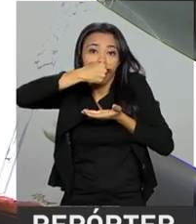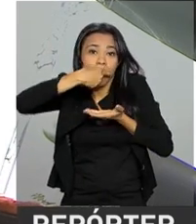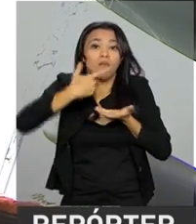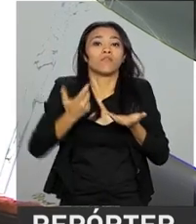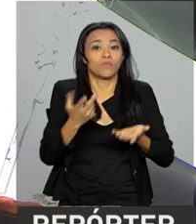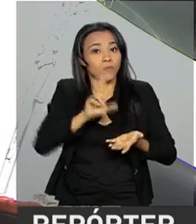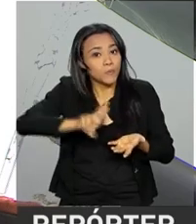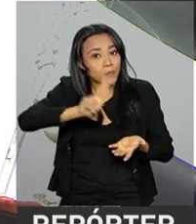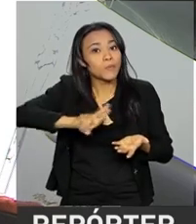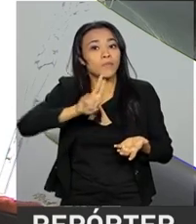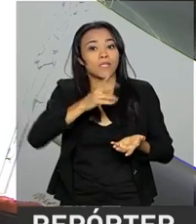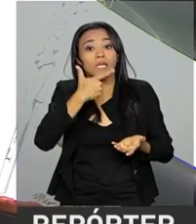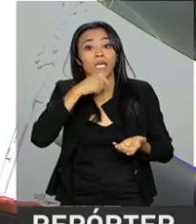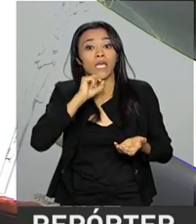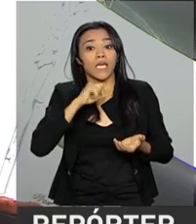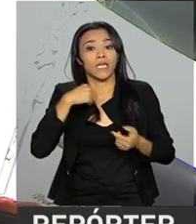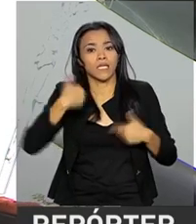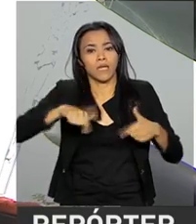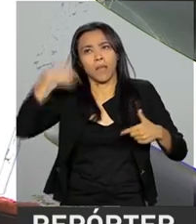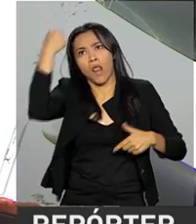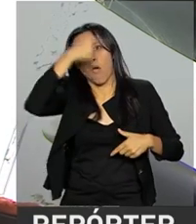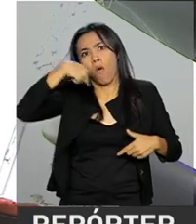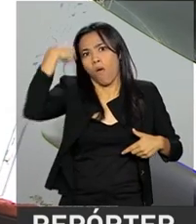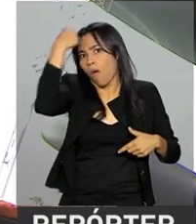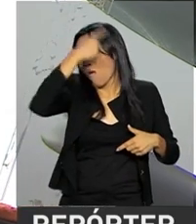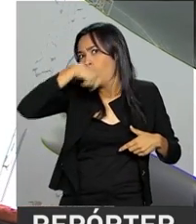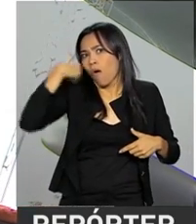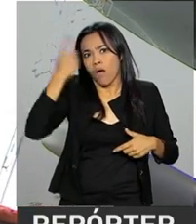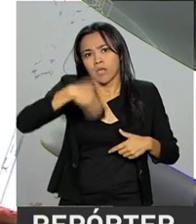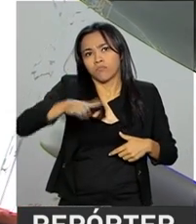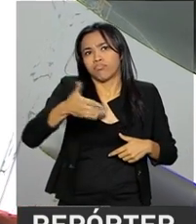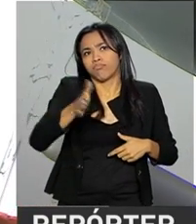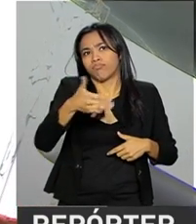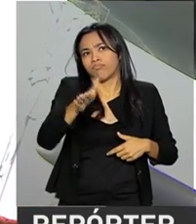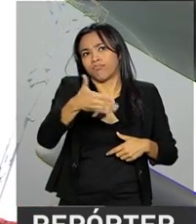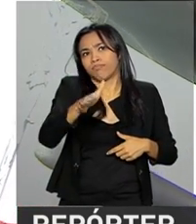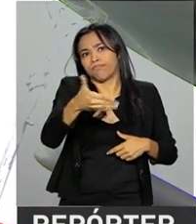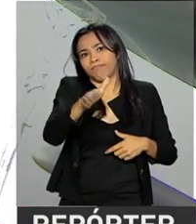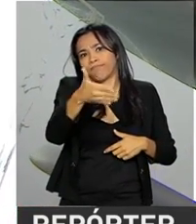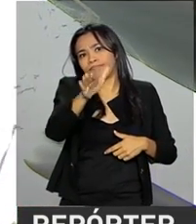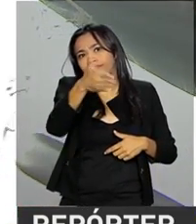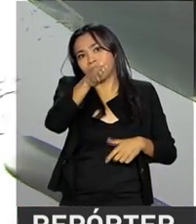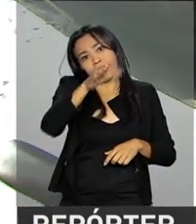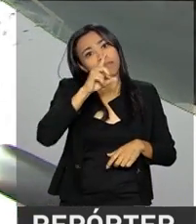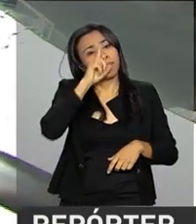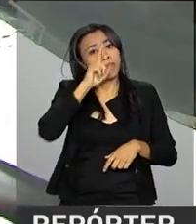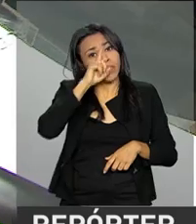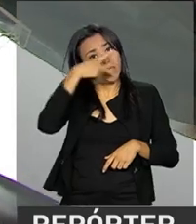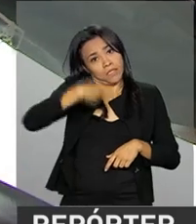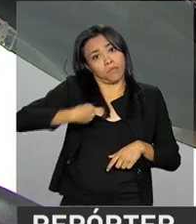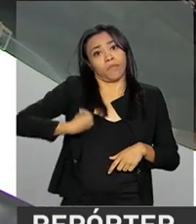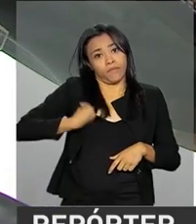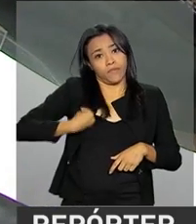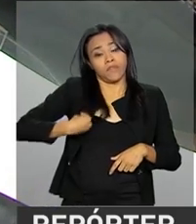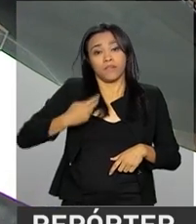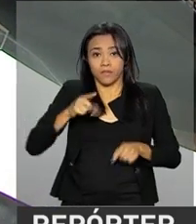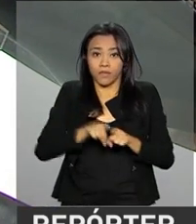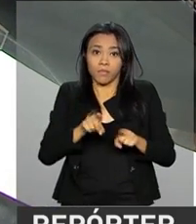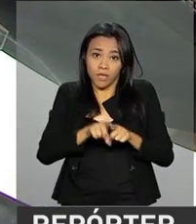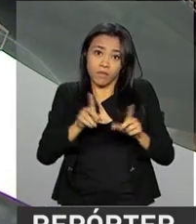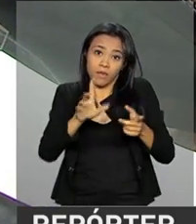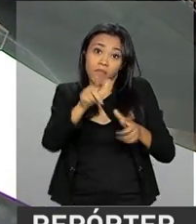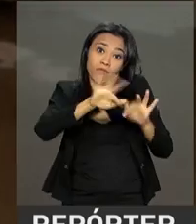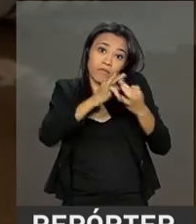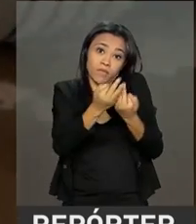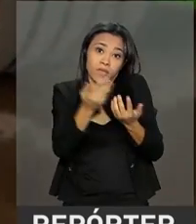rolar o horário verdureiro câmera fria aí bota em restando a vida dele como da família que está na